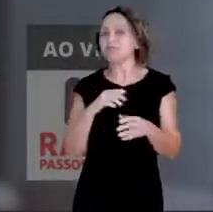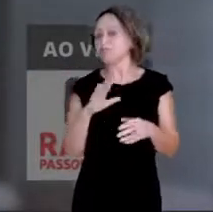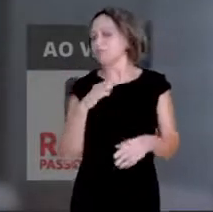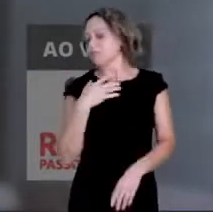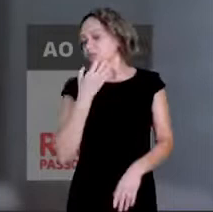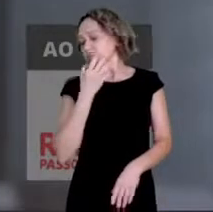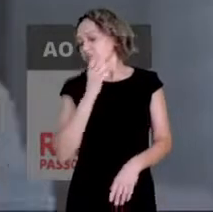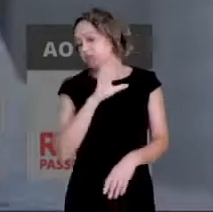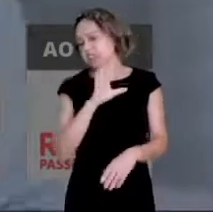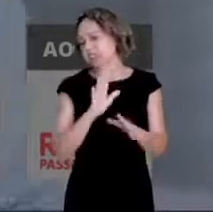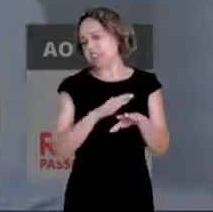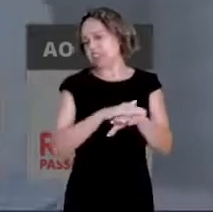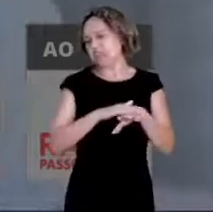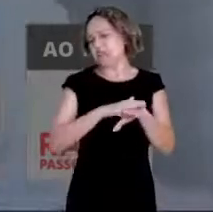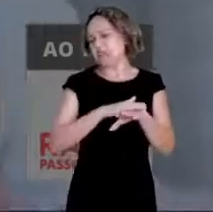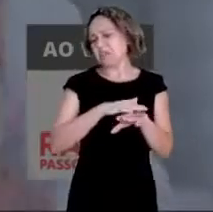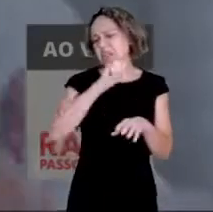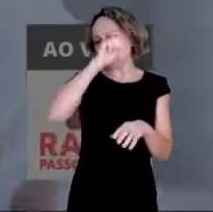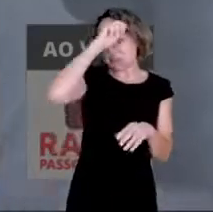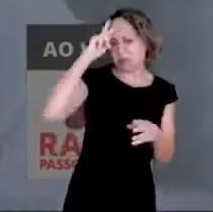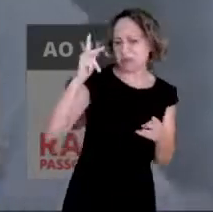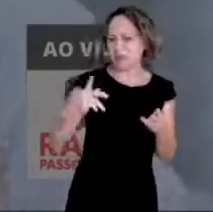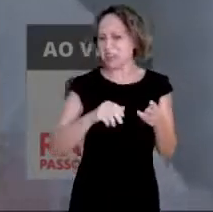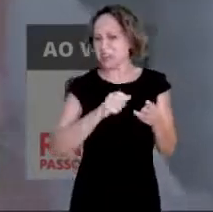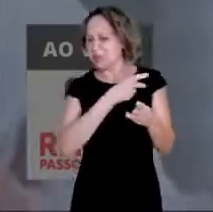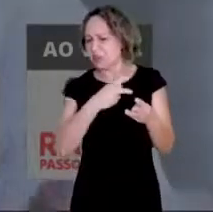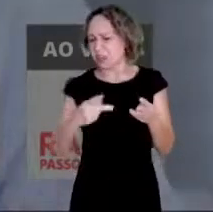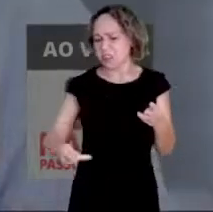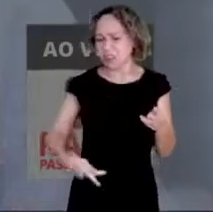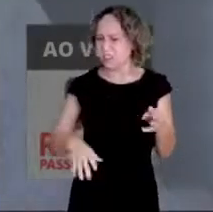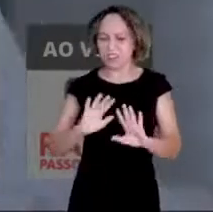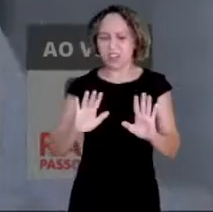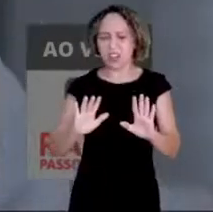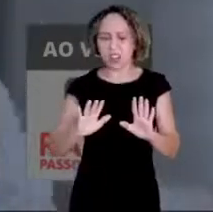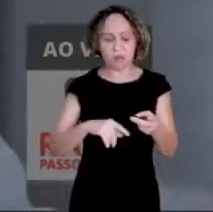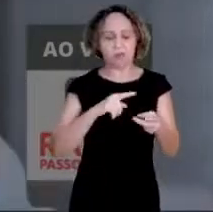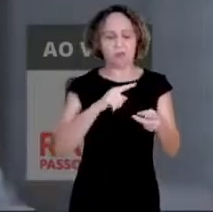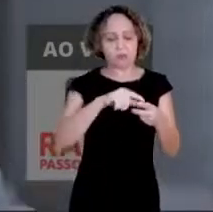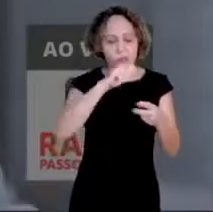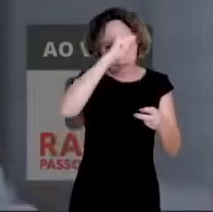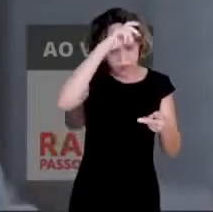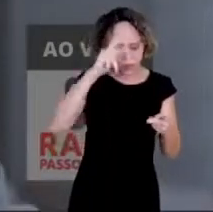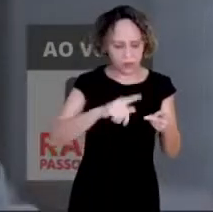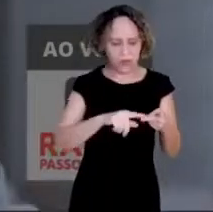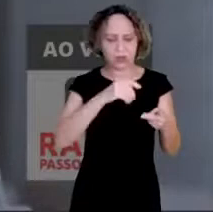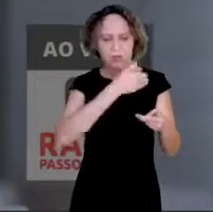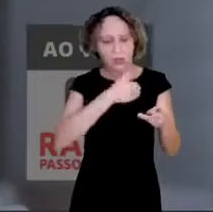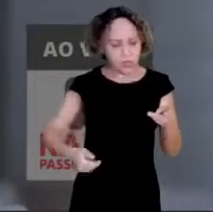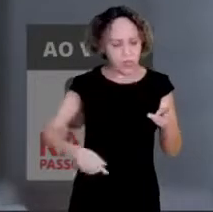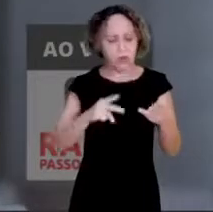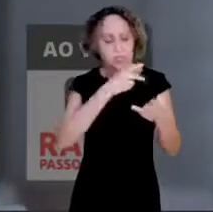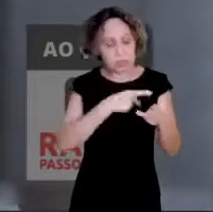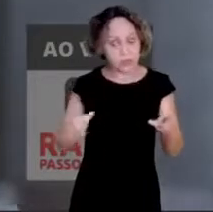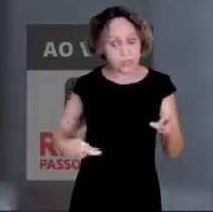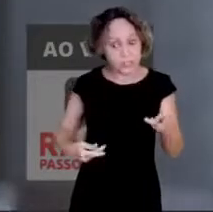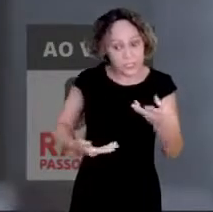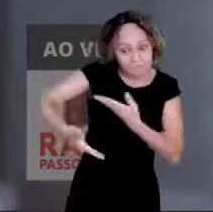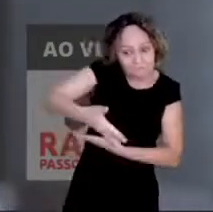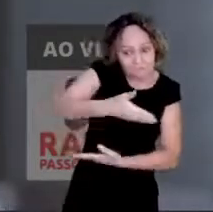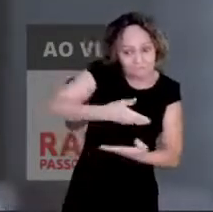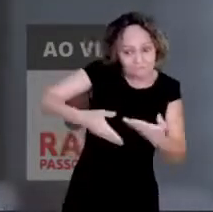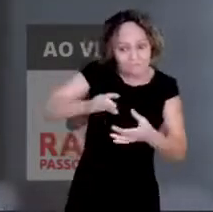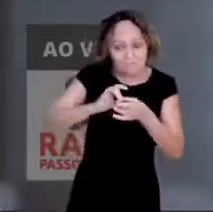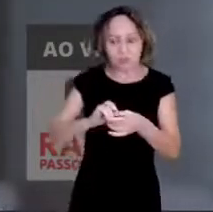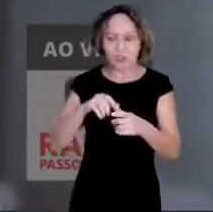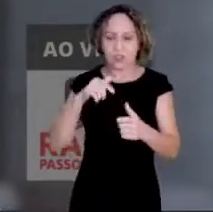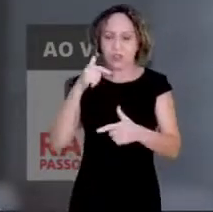Juarez, que se eu for candidato e ganhar as eleições, a primeira coisa que eu quero fazer no mês de janeiro é